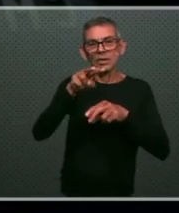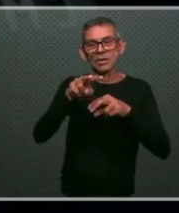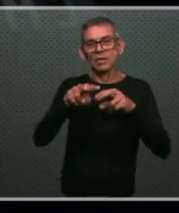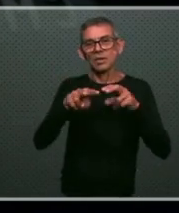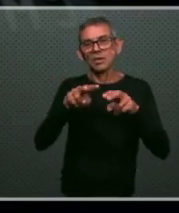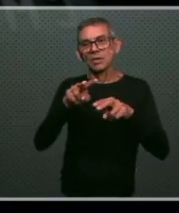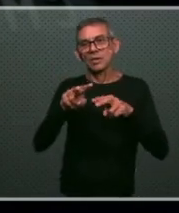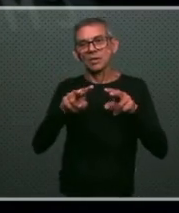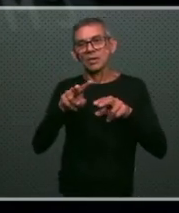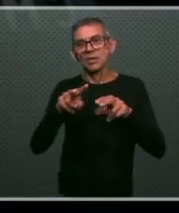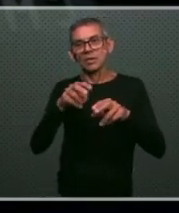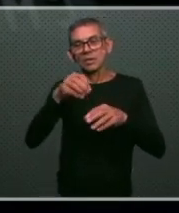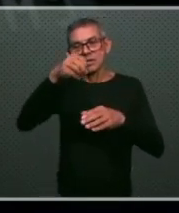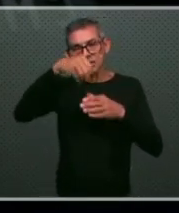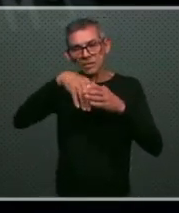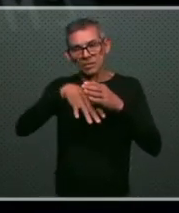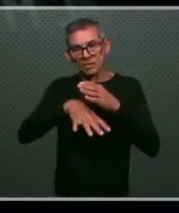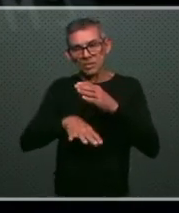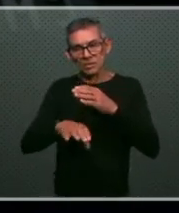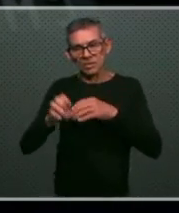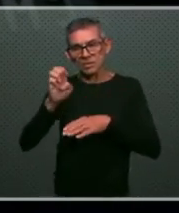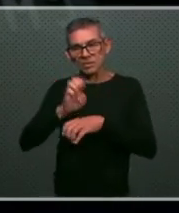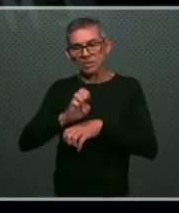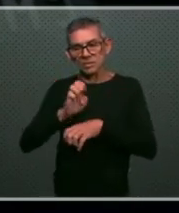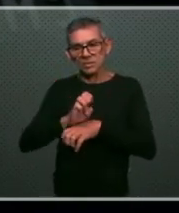Por isso é uma concessão. Oh, Jesus.